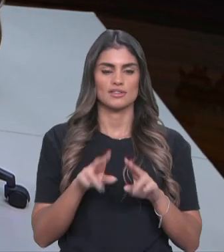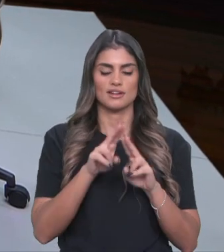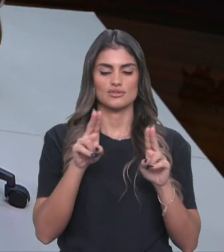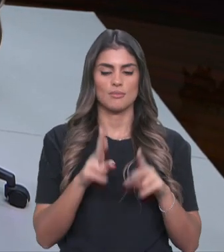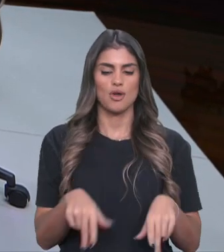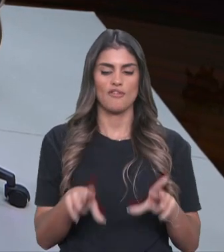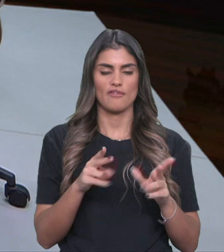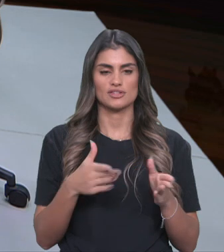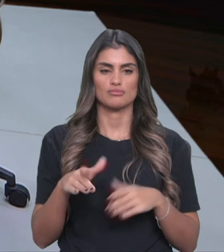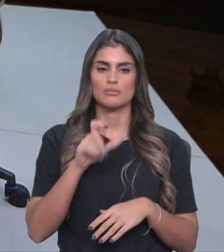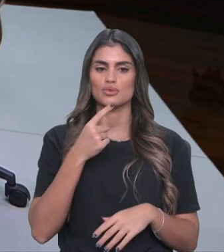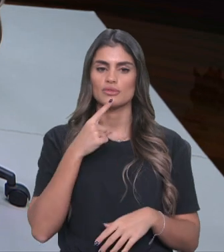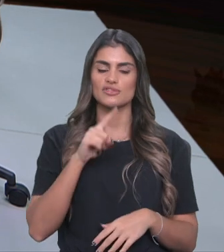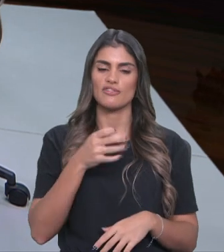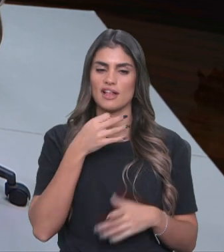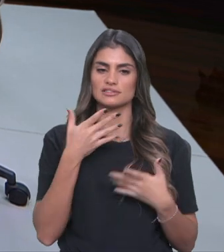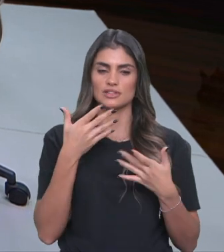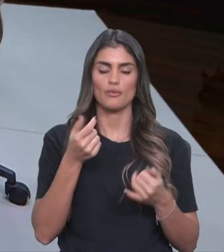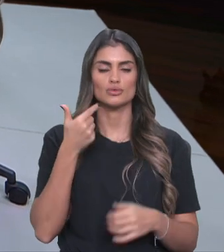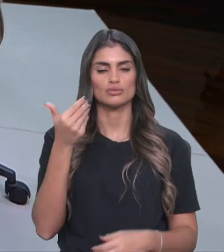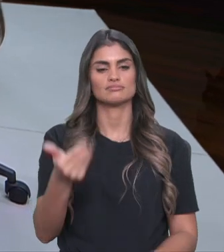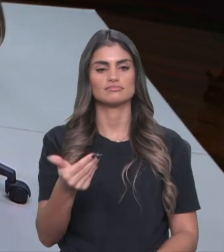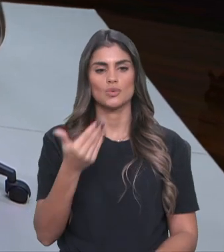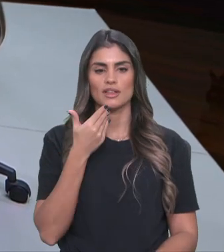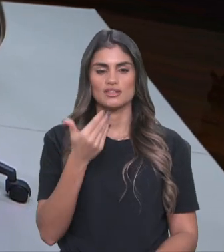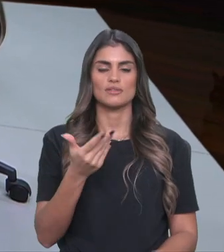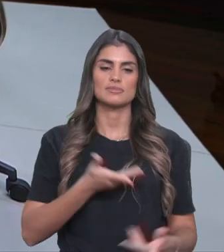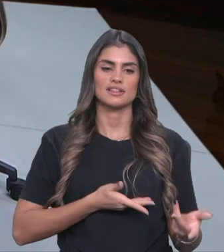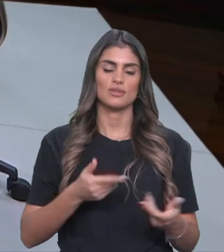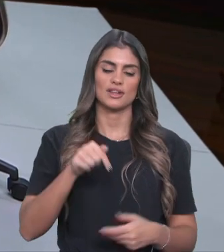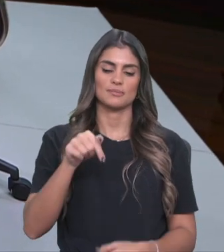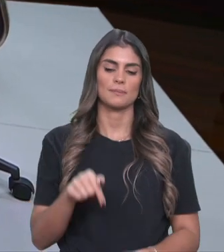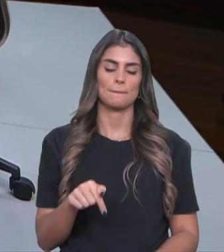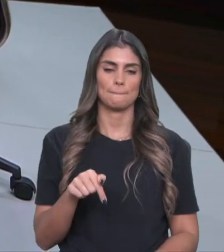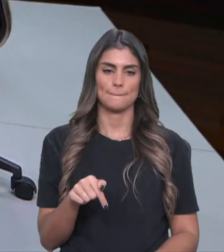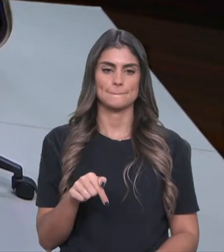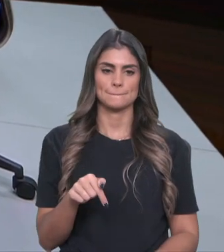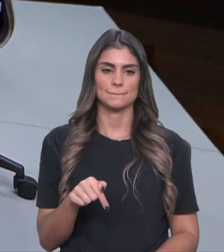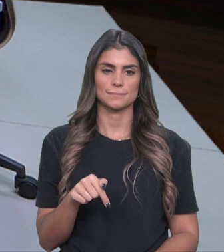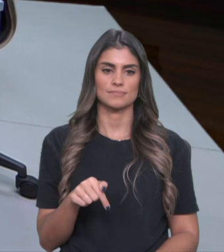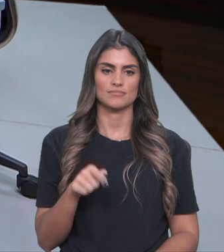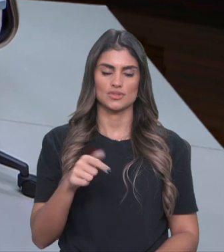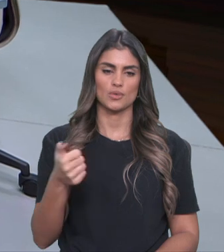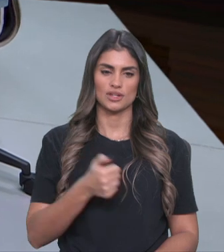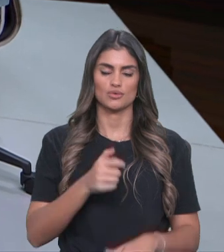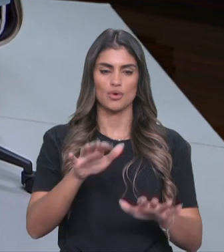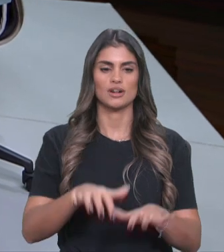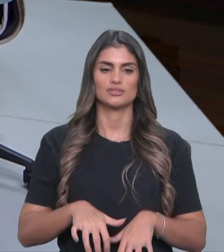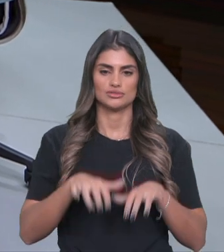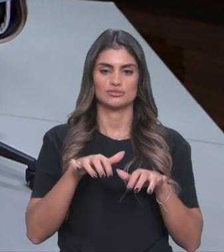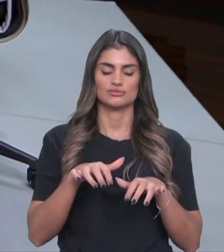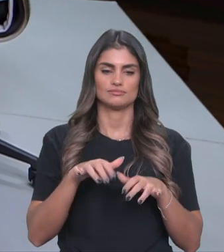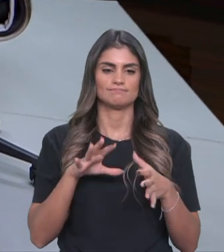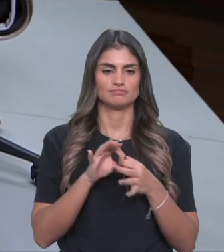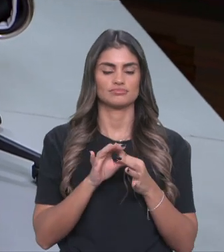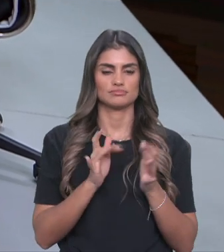etapa e poderemos voltar a falar sobre ela futuramente. Agradeço-lhe ter apresentado aqui os trabalhos deste 5º Congresso